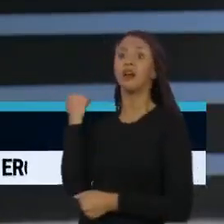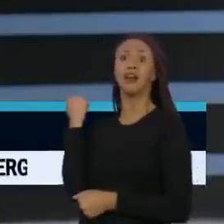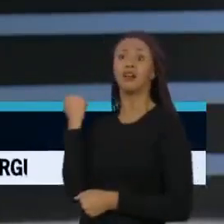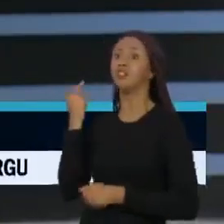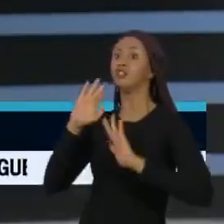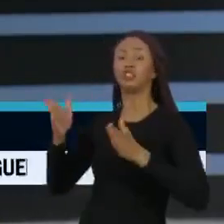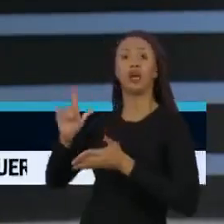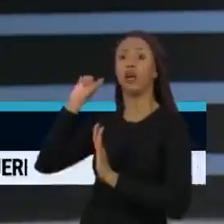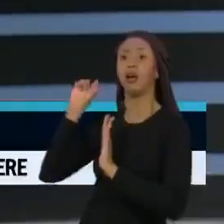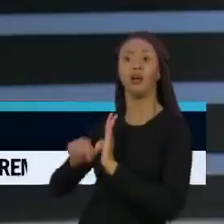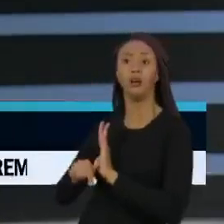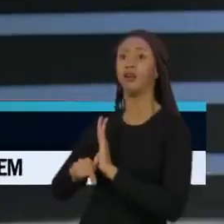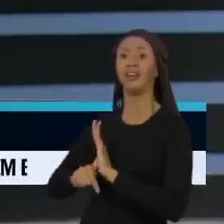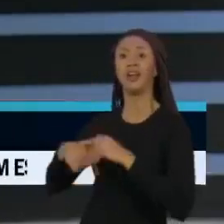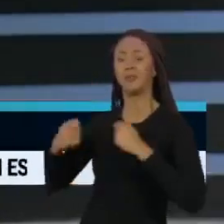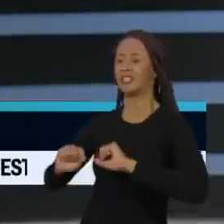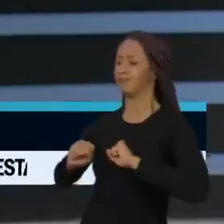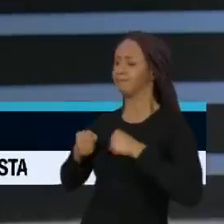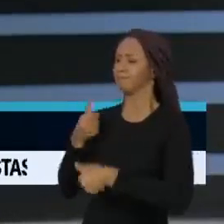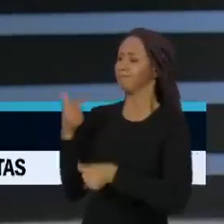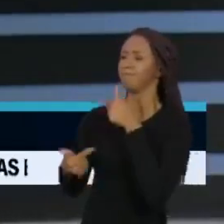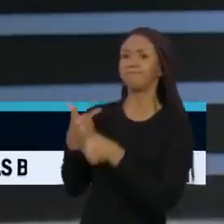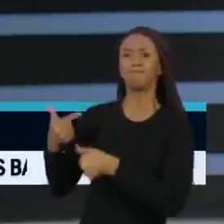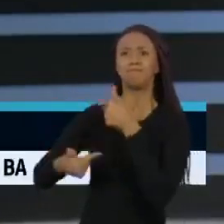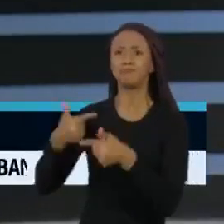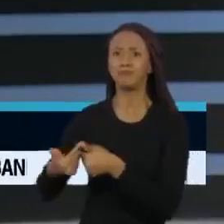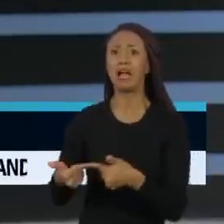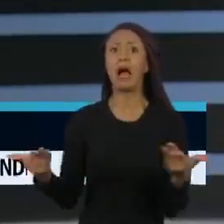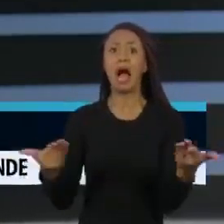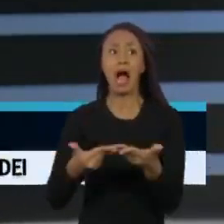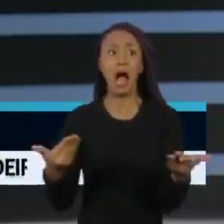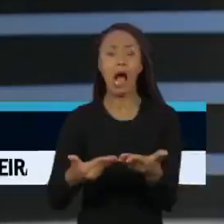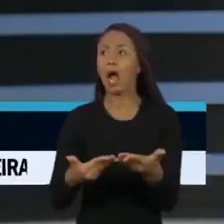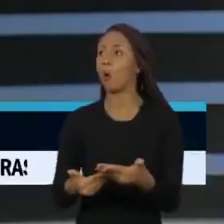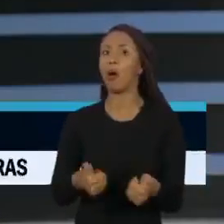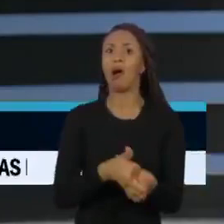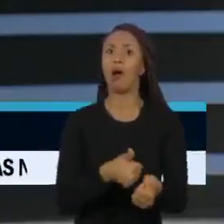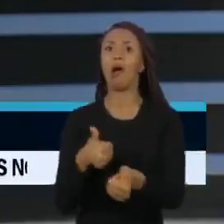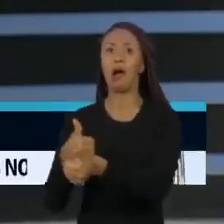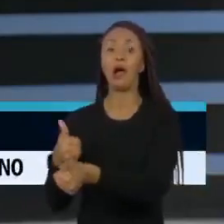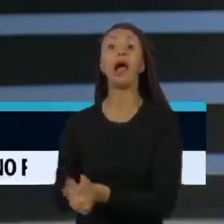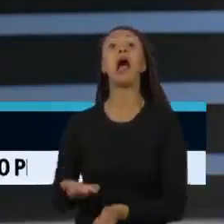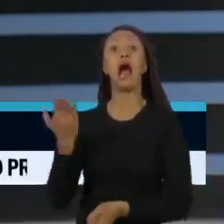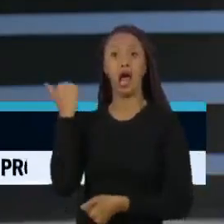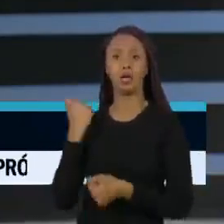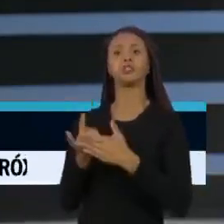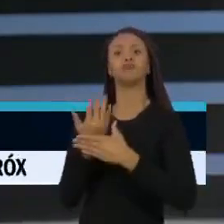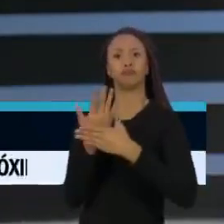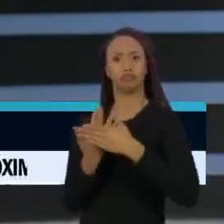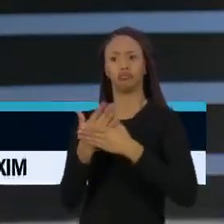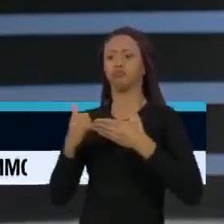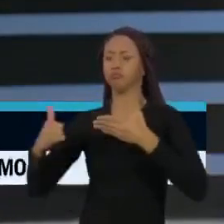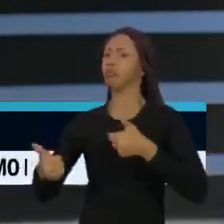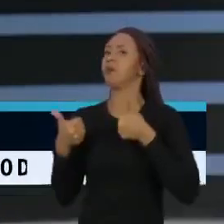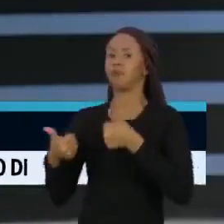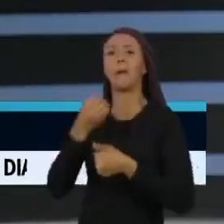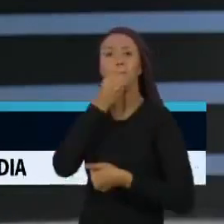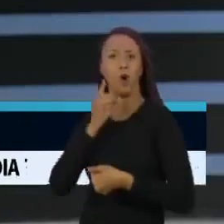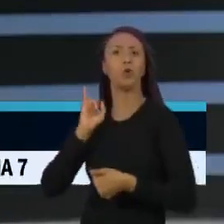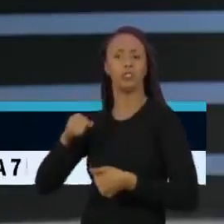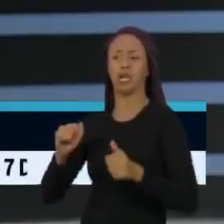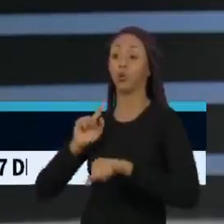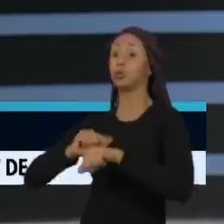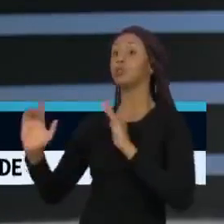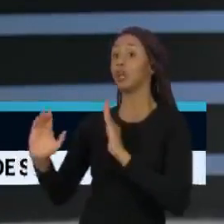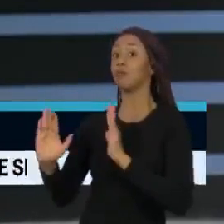tem que ter feito um trabalho gigantesco e não apostar interno tudo é eram ela é boa ela no tempo certo foi muito